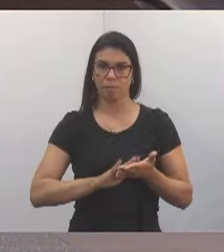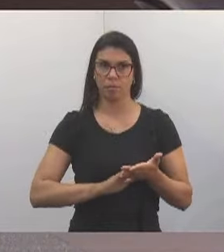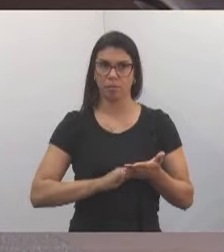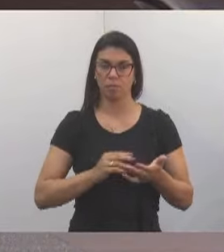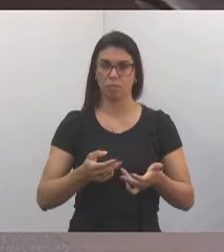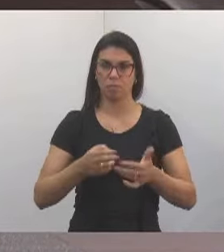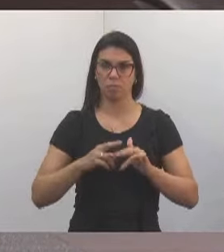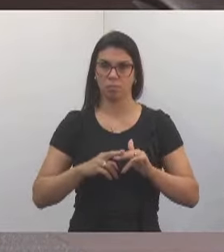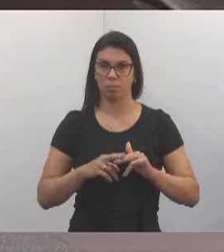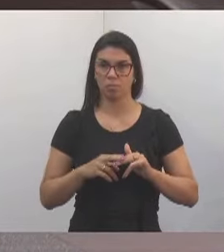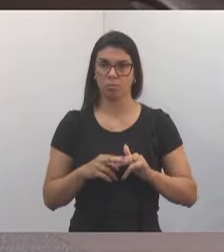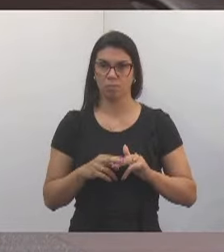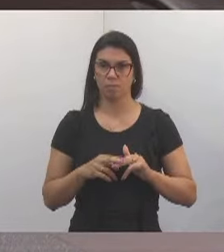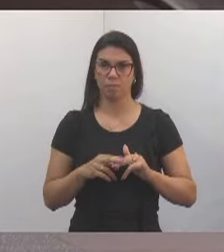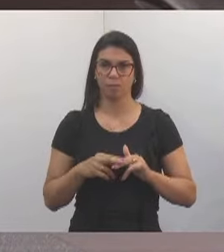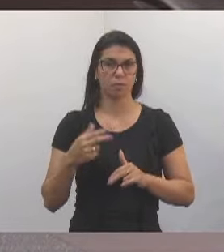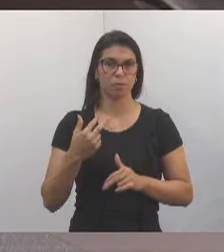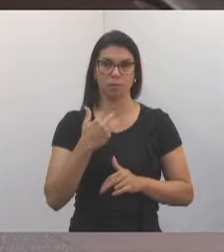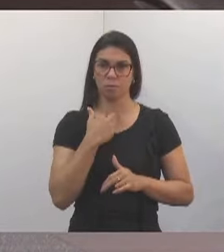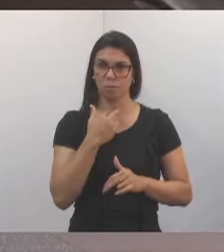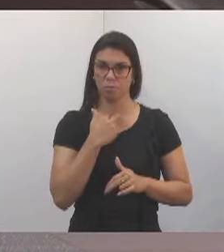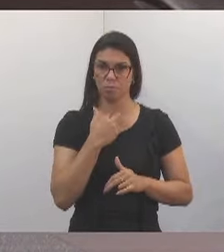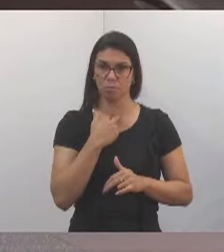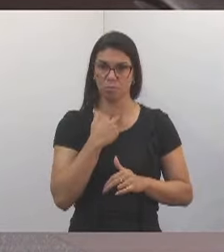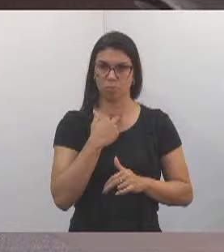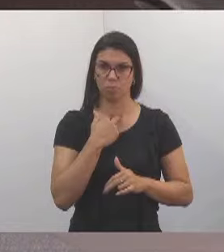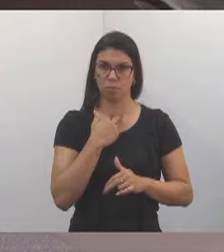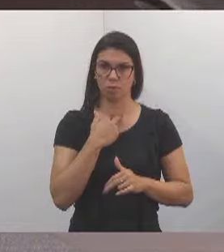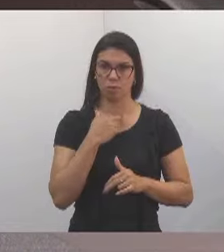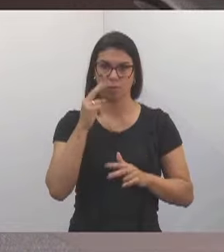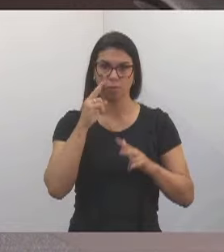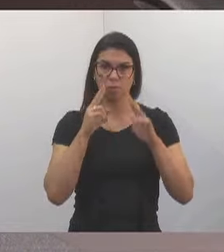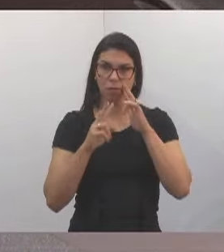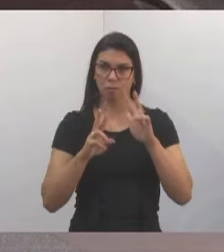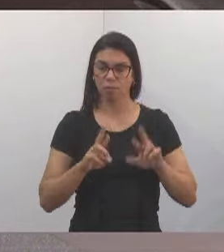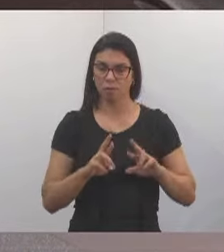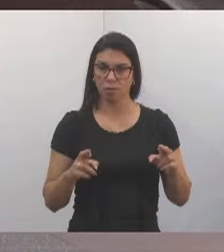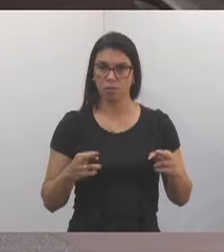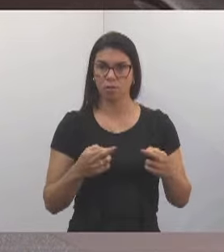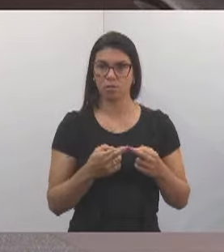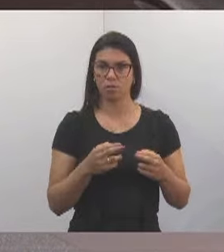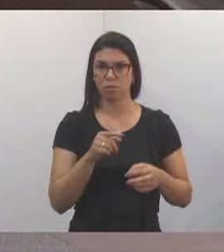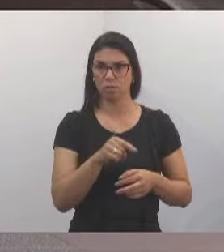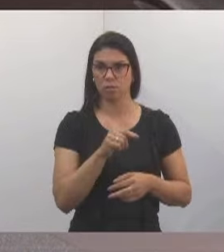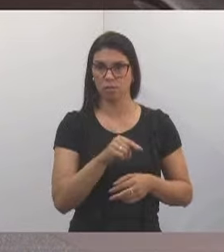Em razão disso, não foi possível identificar o trecho ou região apontada pelo